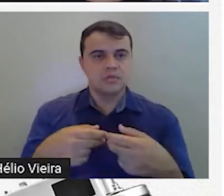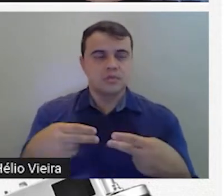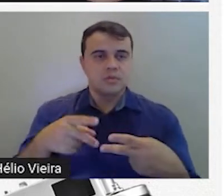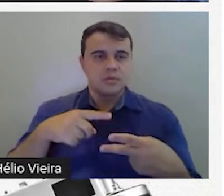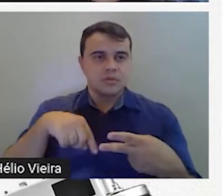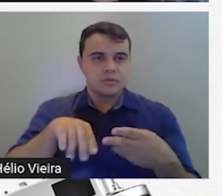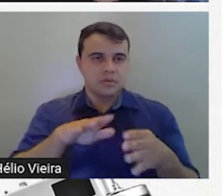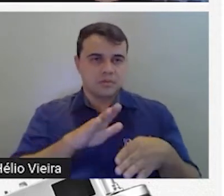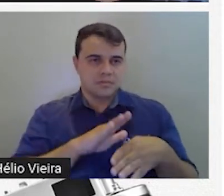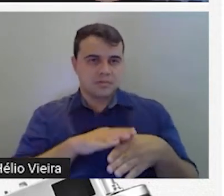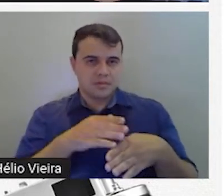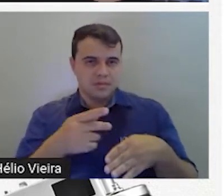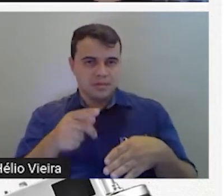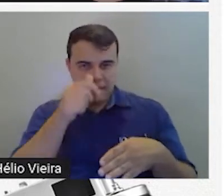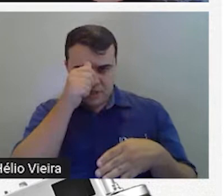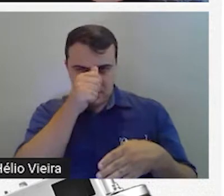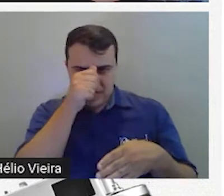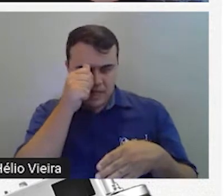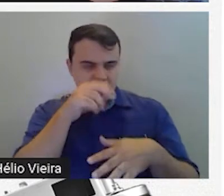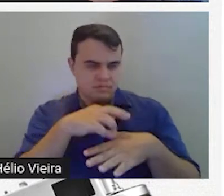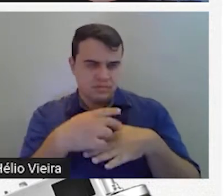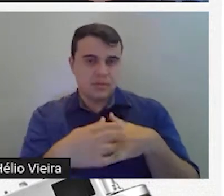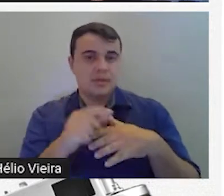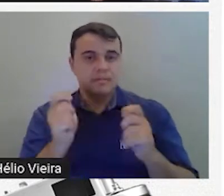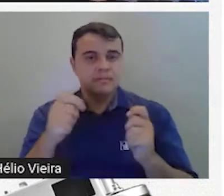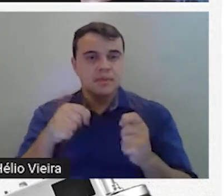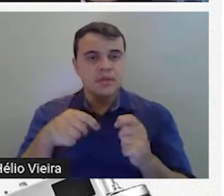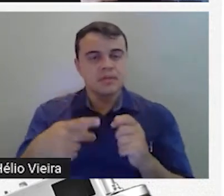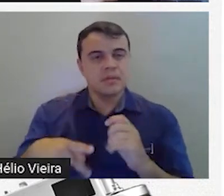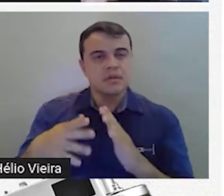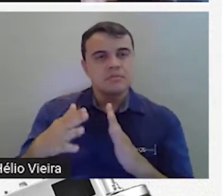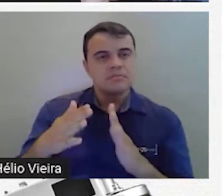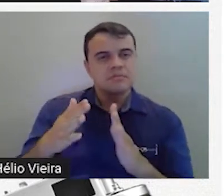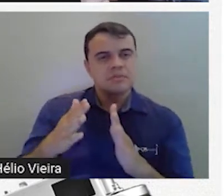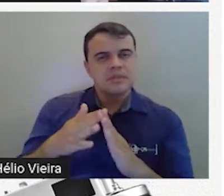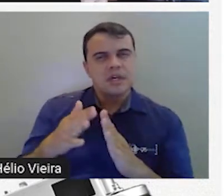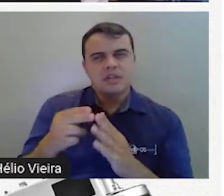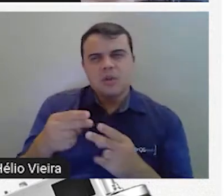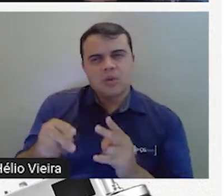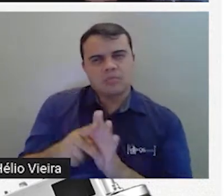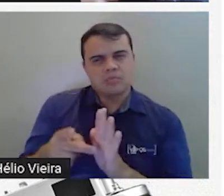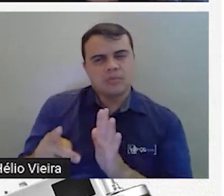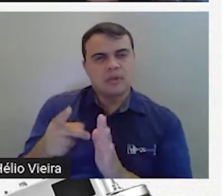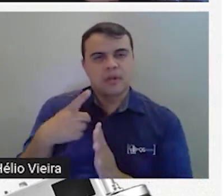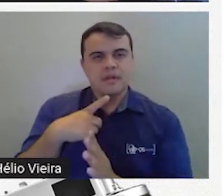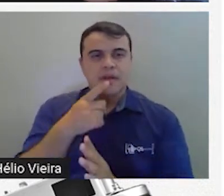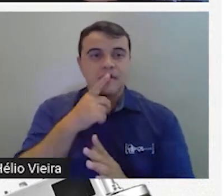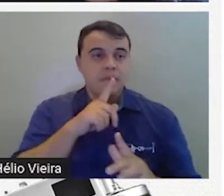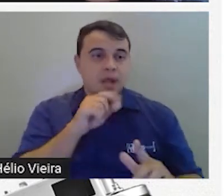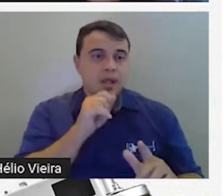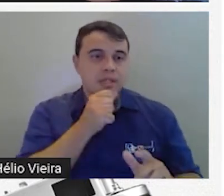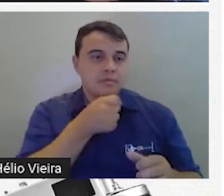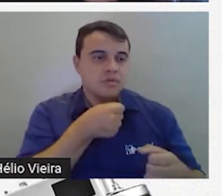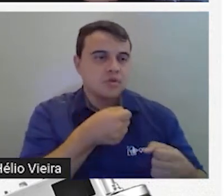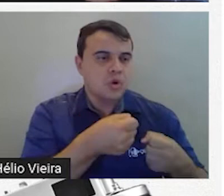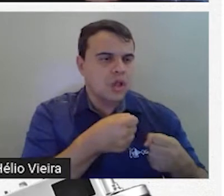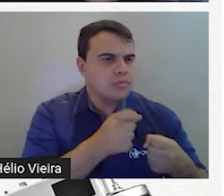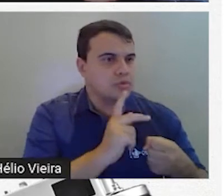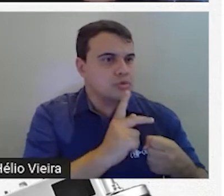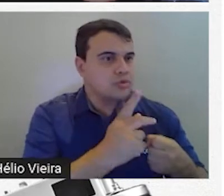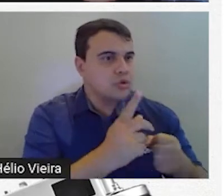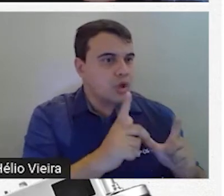mais caseiros. Muitas vezes, por exemplo, pensando no fotojornalismo, momentos